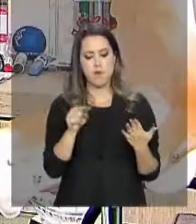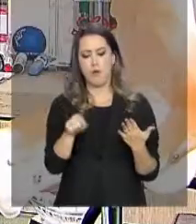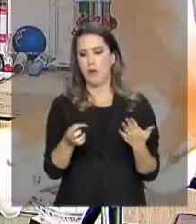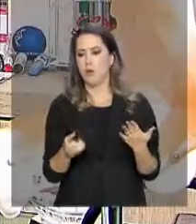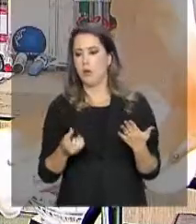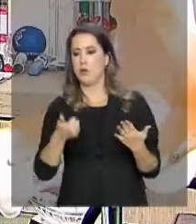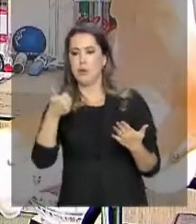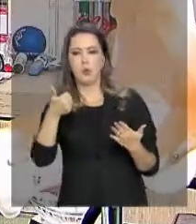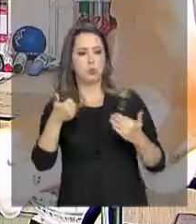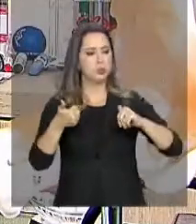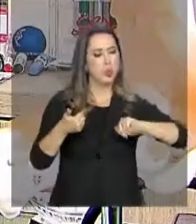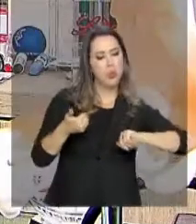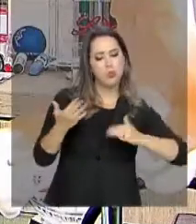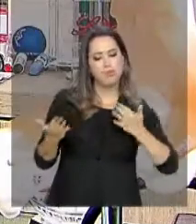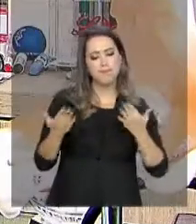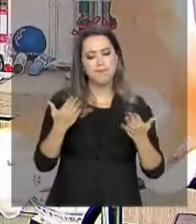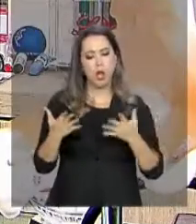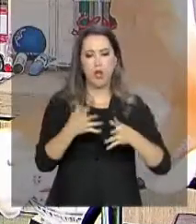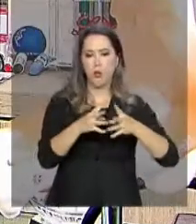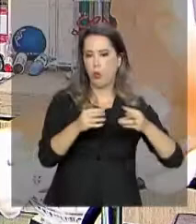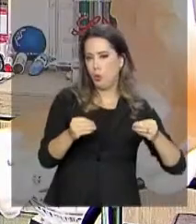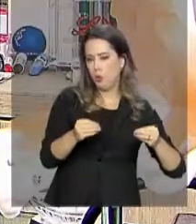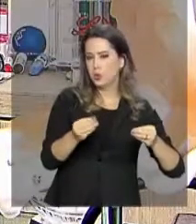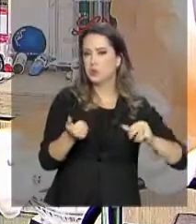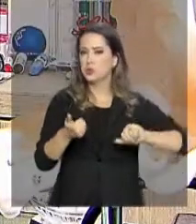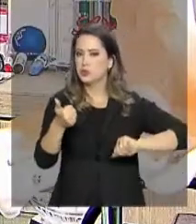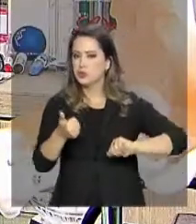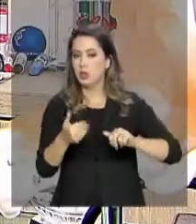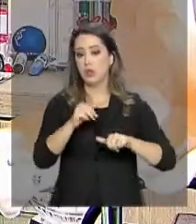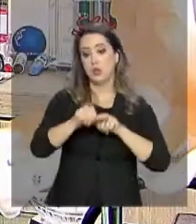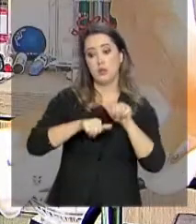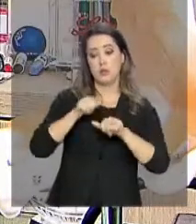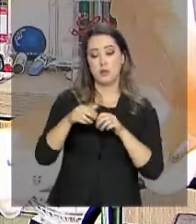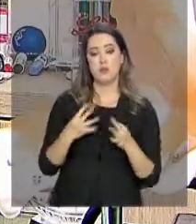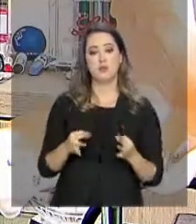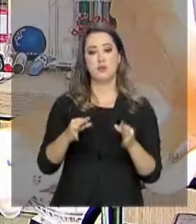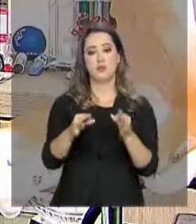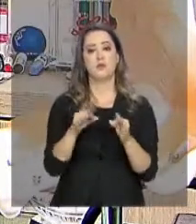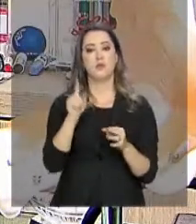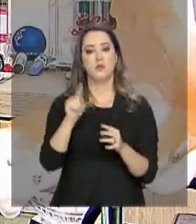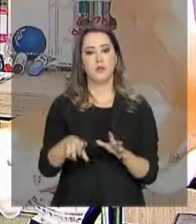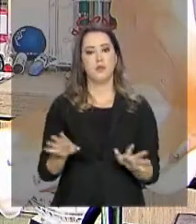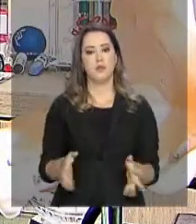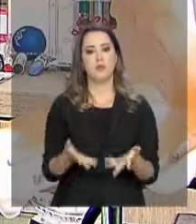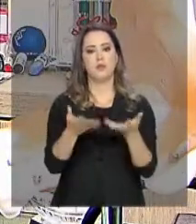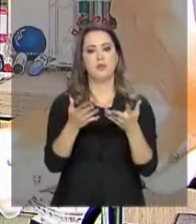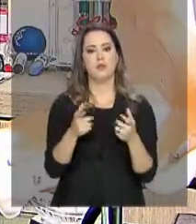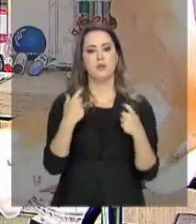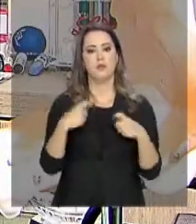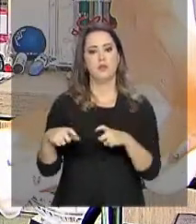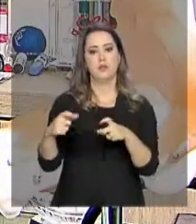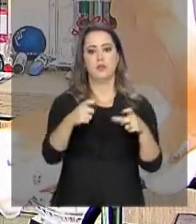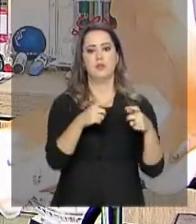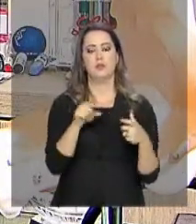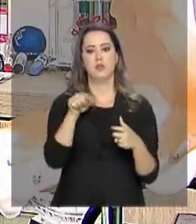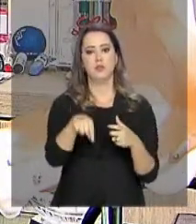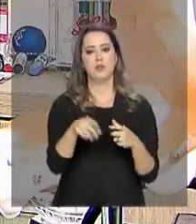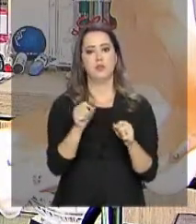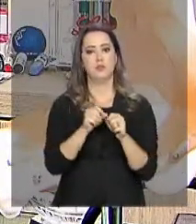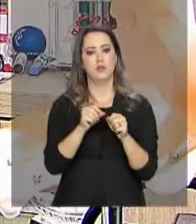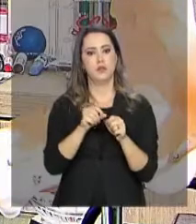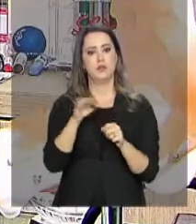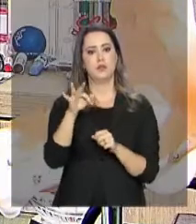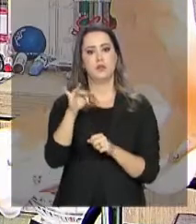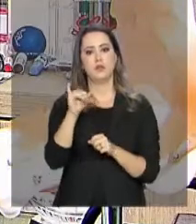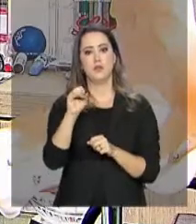da ideia haver transferência de tecnologia para que ele seja produzido na unidade o